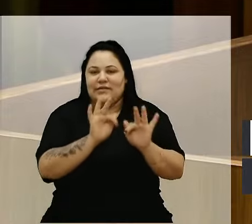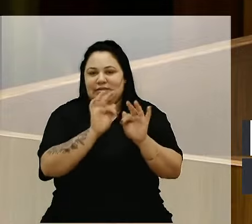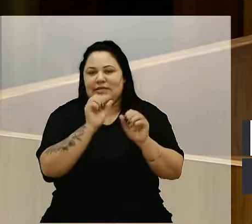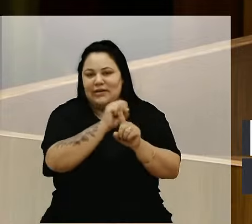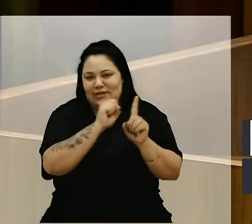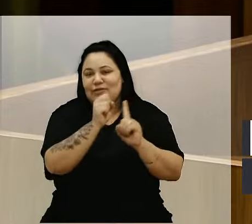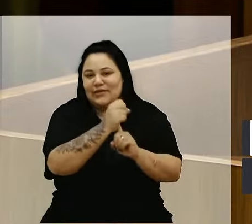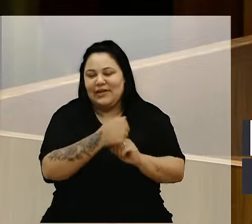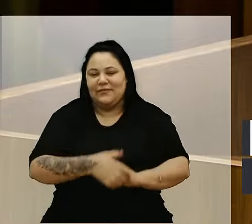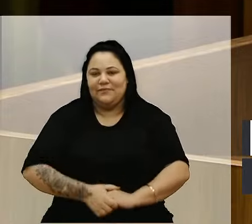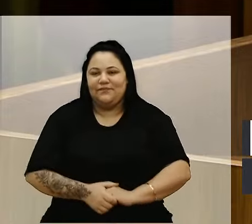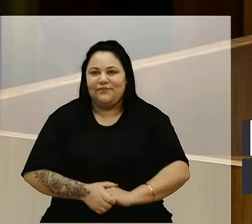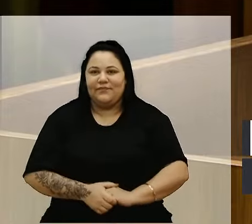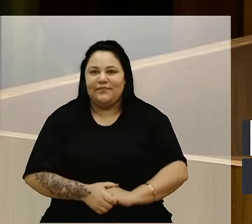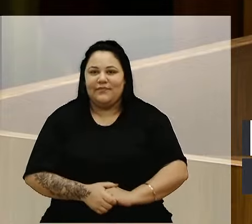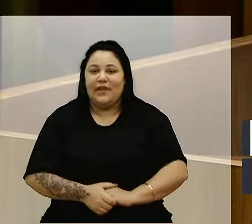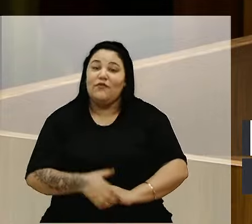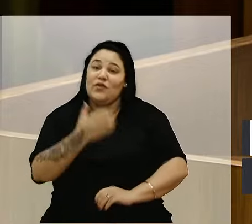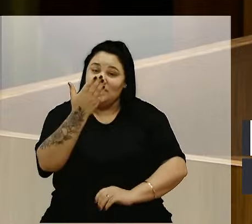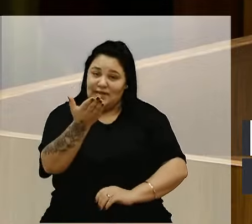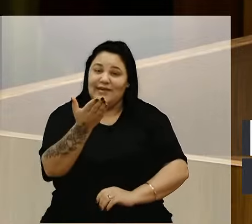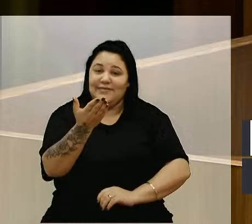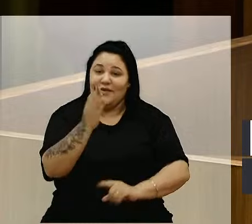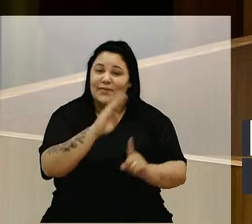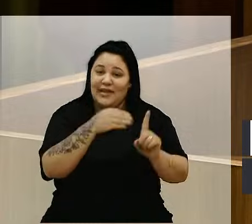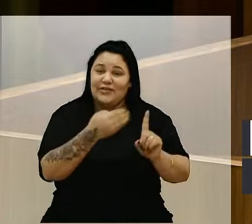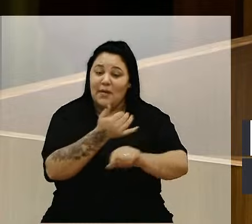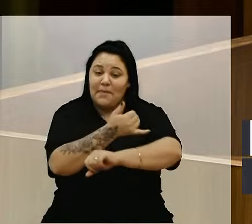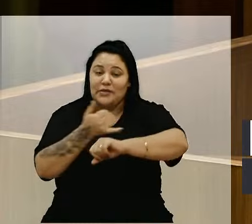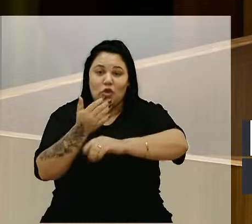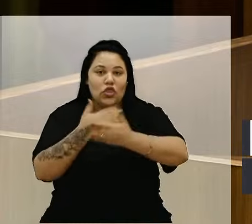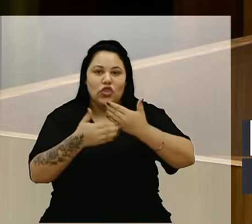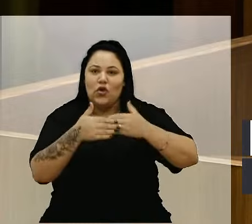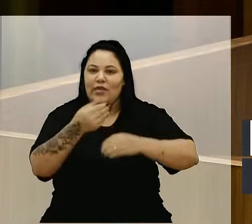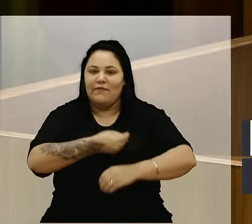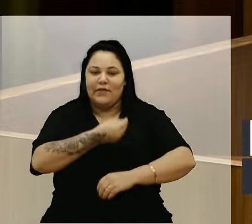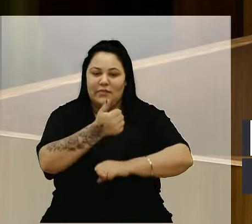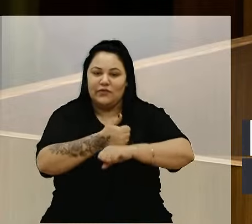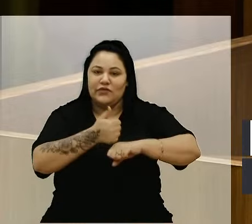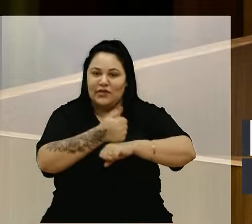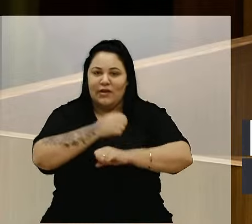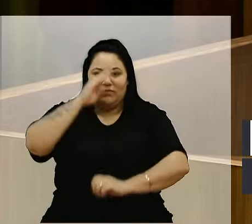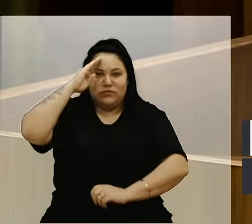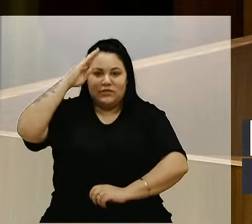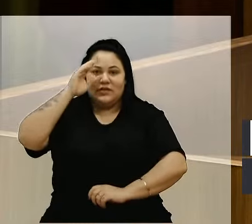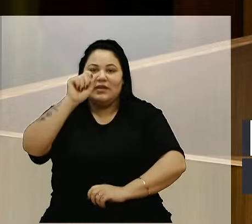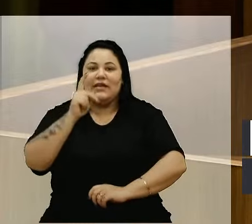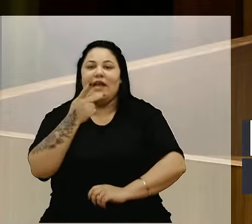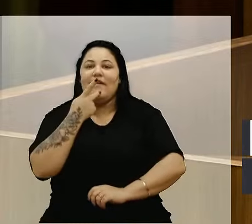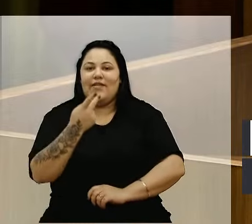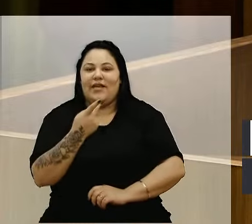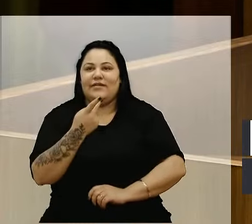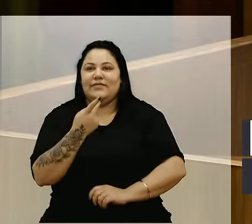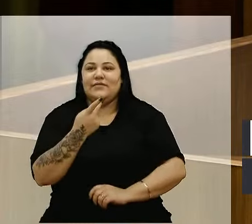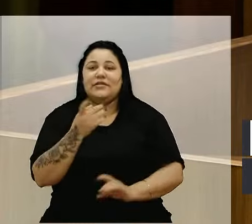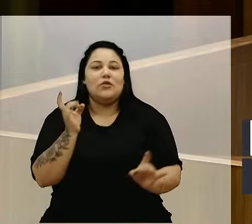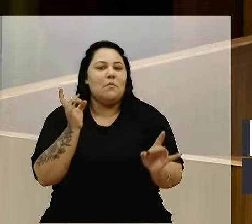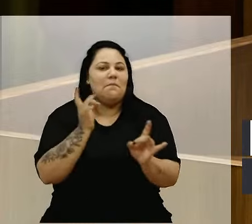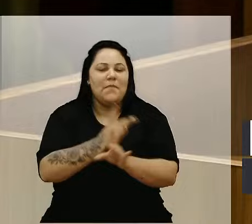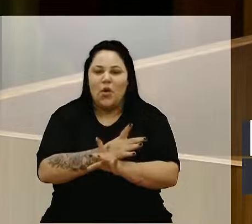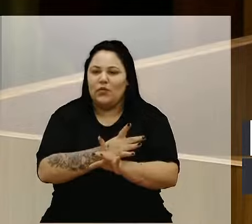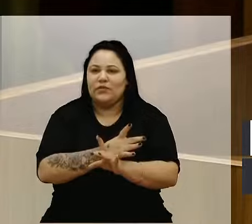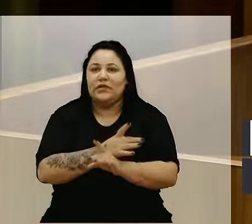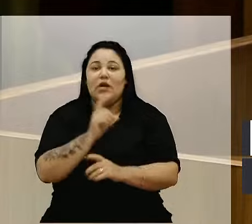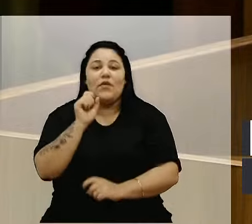Dione, que passou toda a sua vida profissional como soldado, quer dizer, estando pronta para o que viesse a